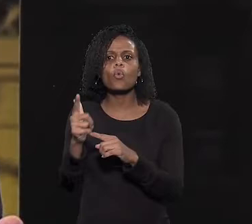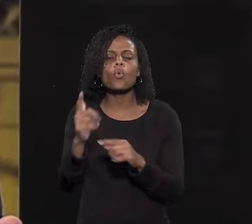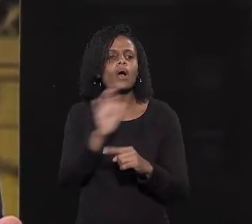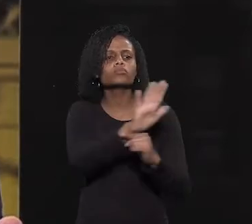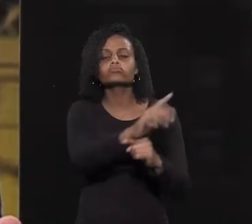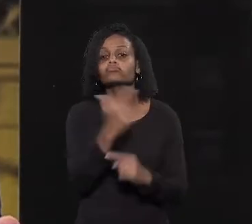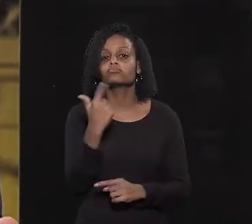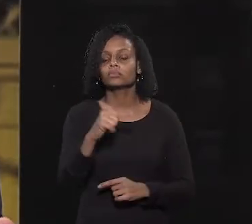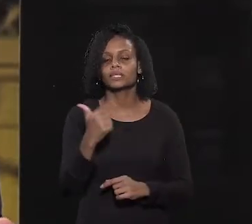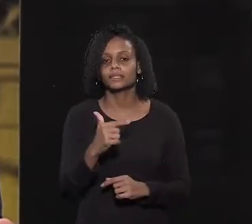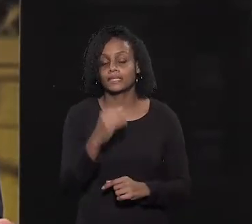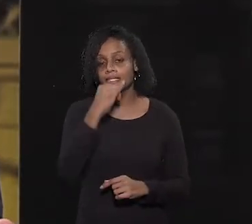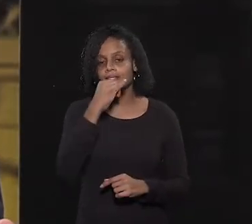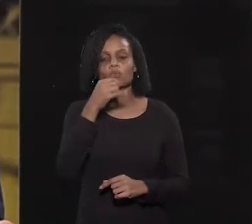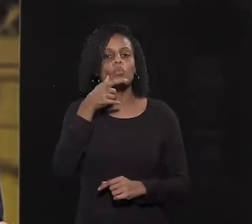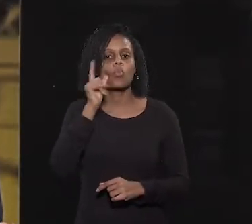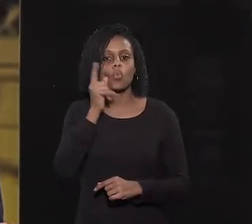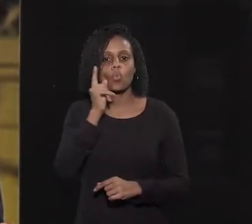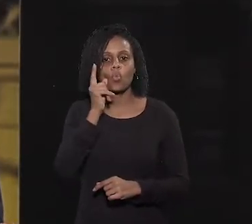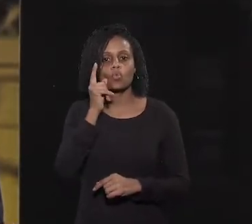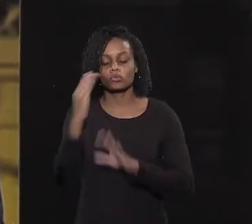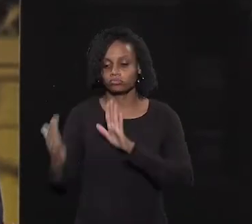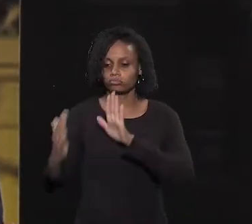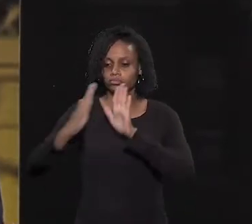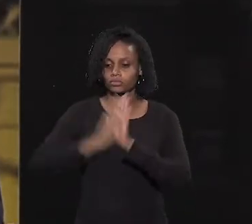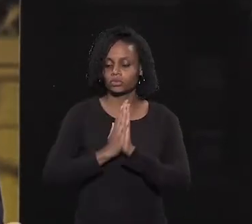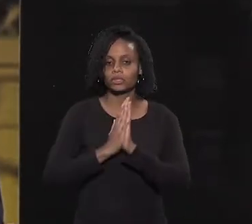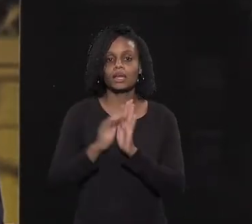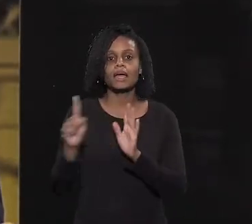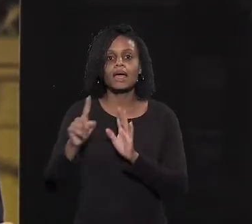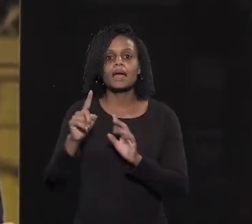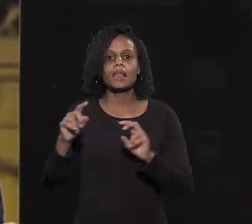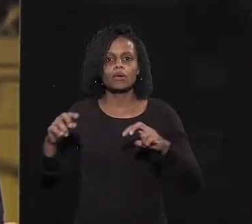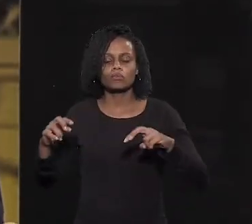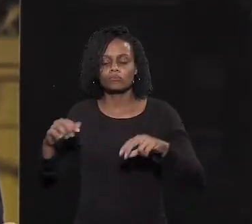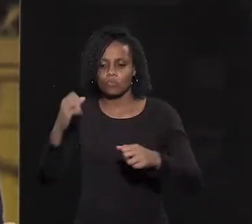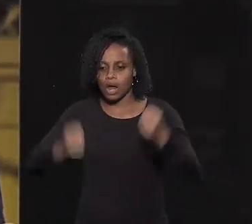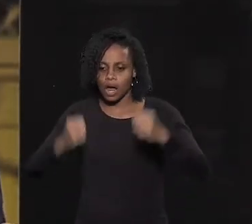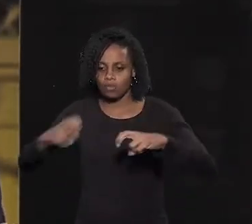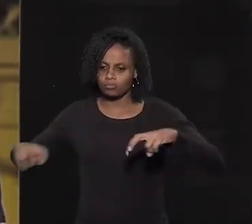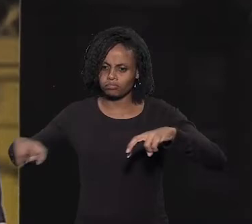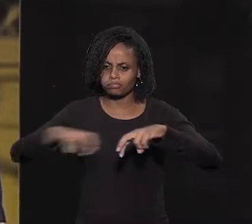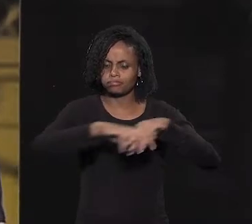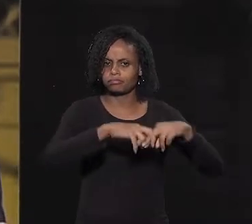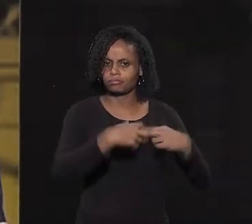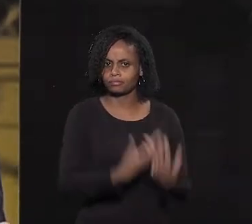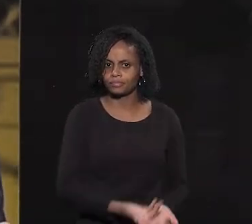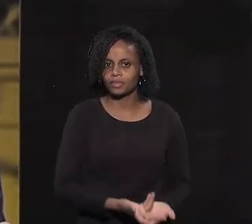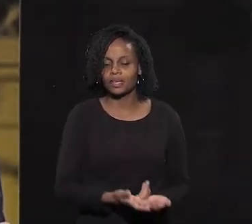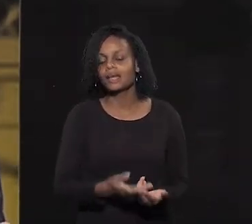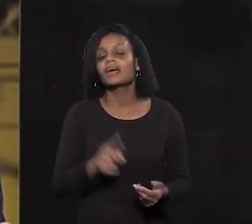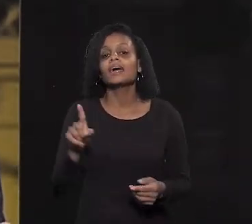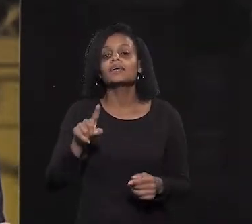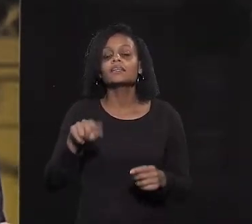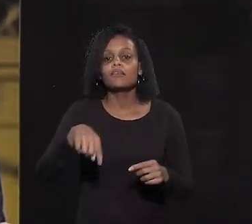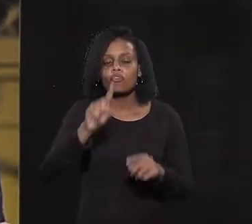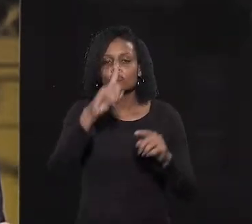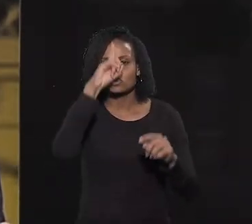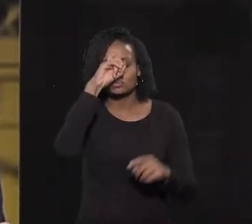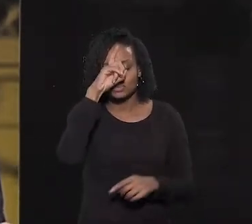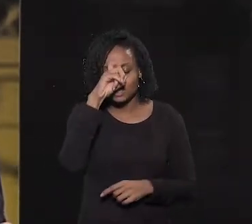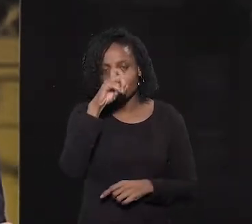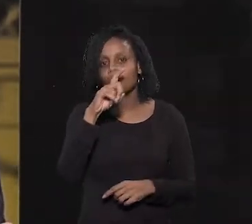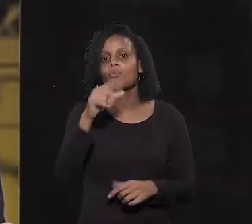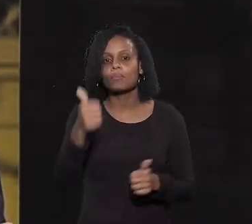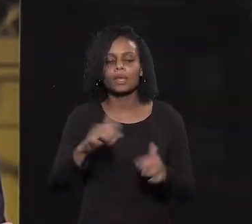cuidasse. Por exemplo, recebi ontem uma pessoa que tinha acabado de ser atropelada, tinha tido alta no hospital, mas